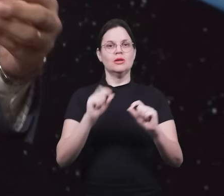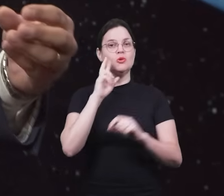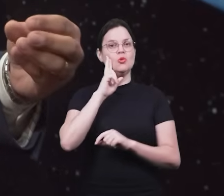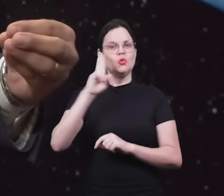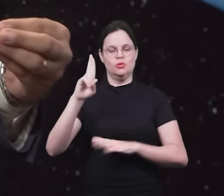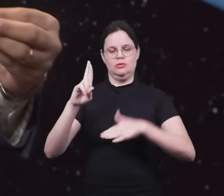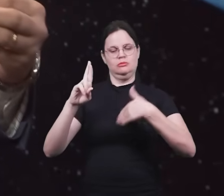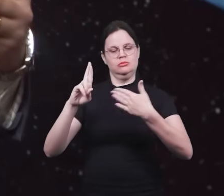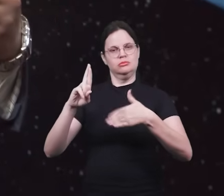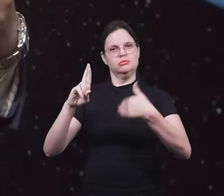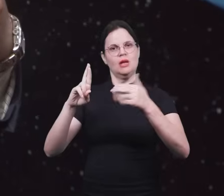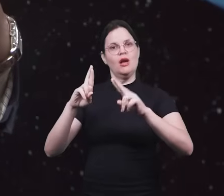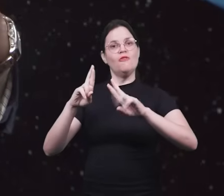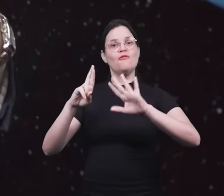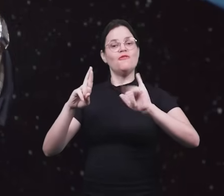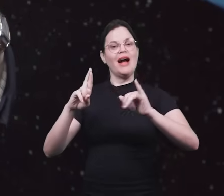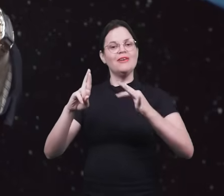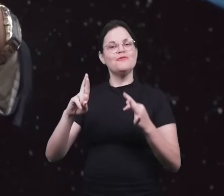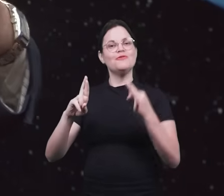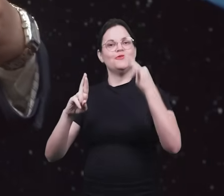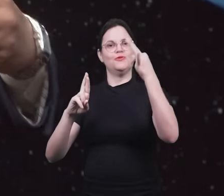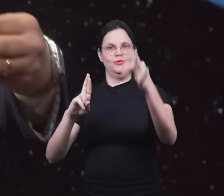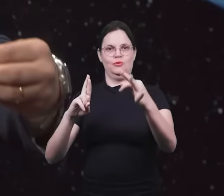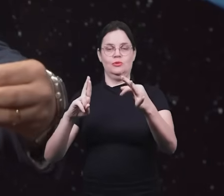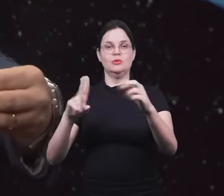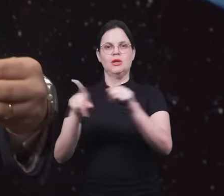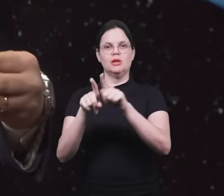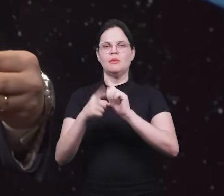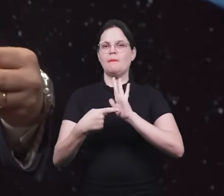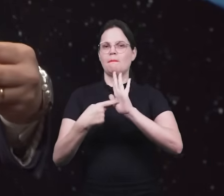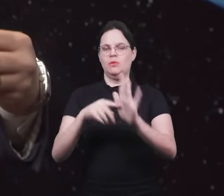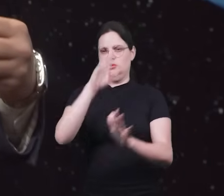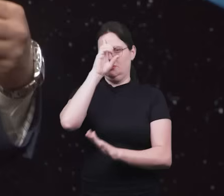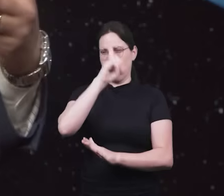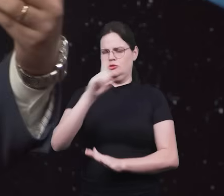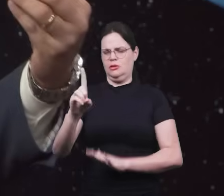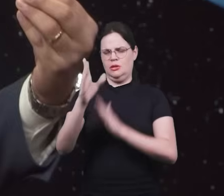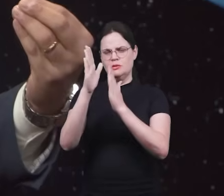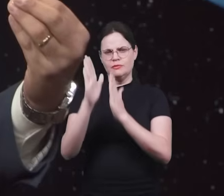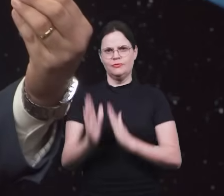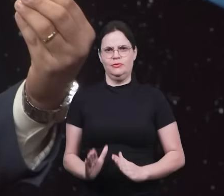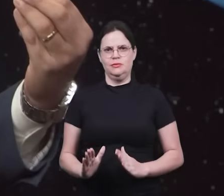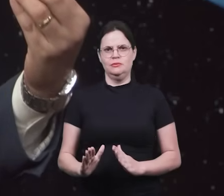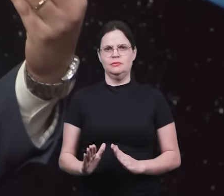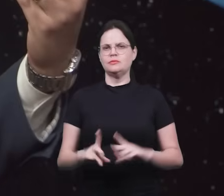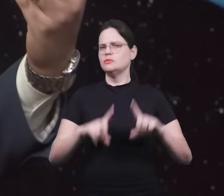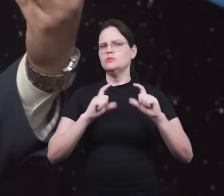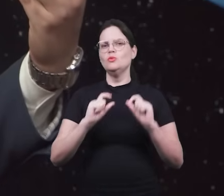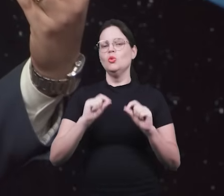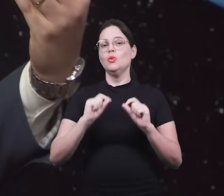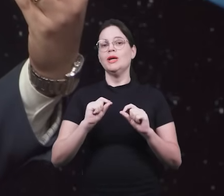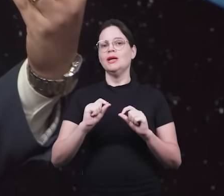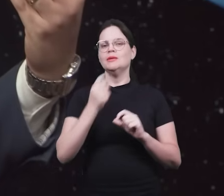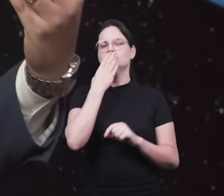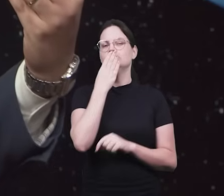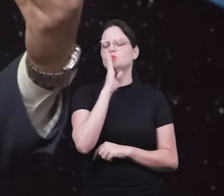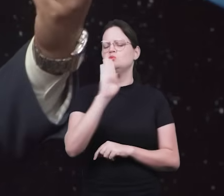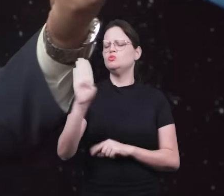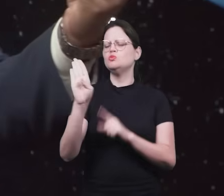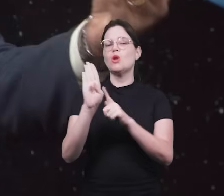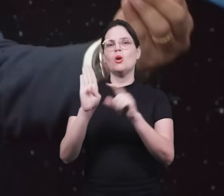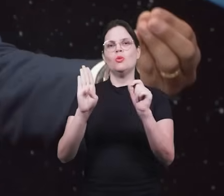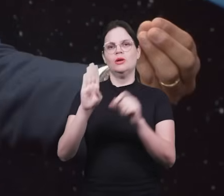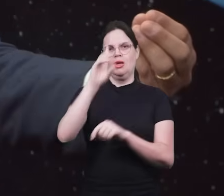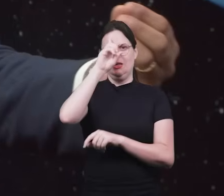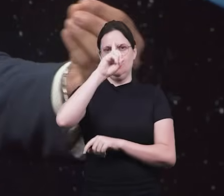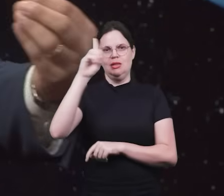que isso, a promessa aponta para a fidelidade do Senhor. O que é uma promessa? A promessa é uma palavra do Senhor dita